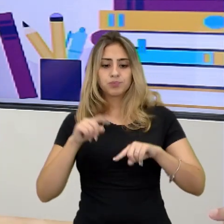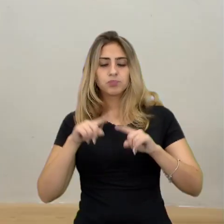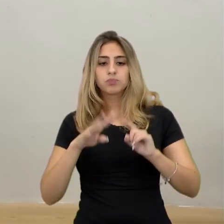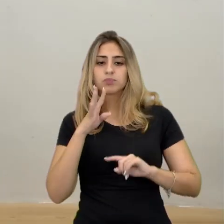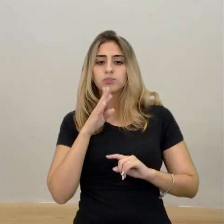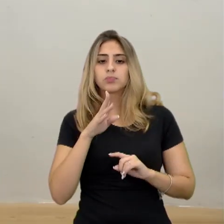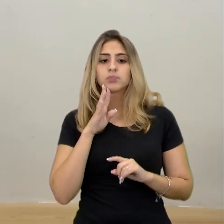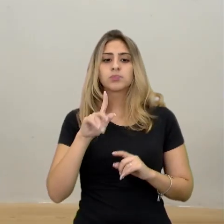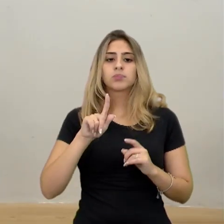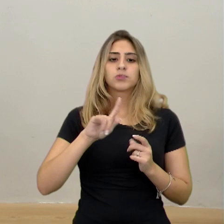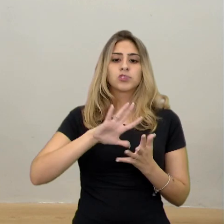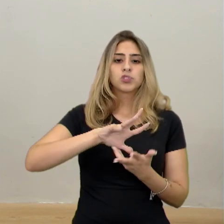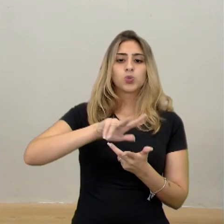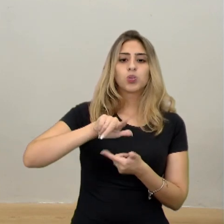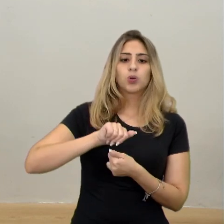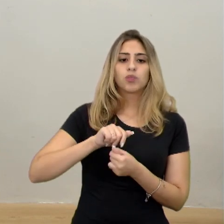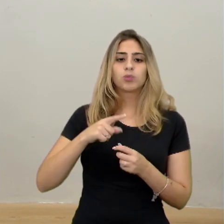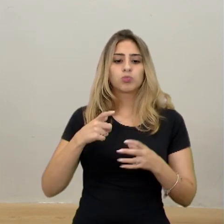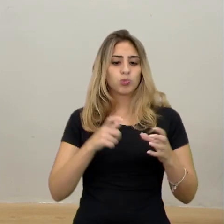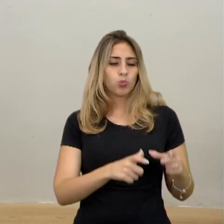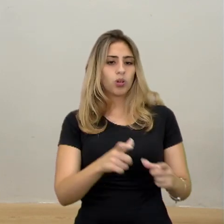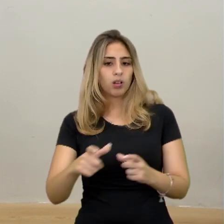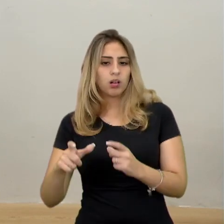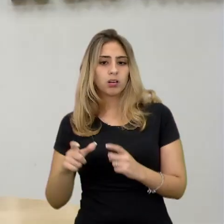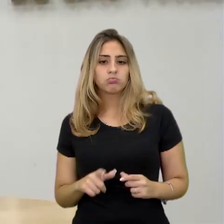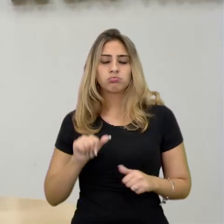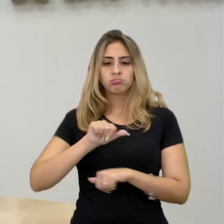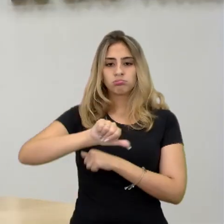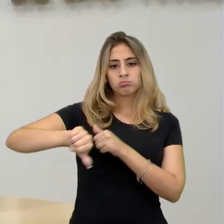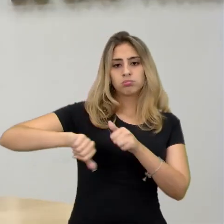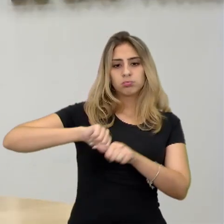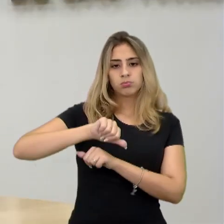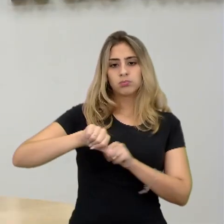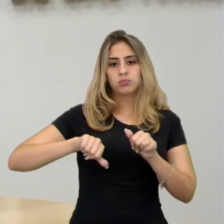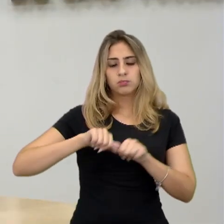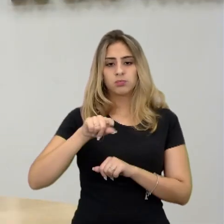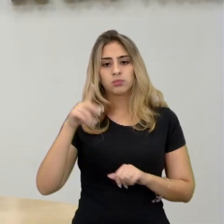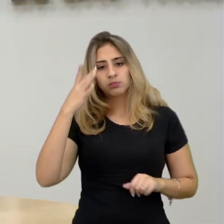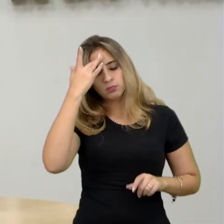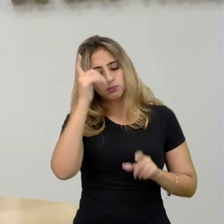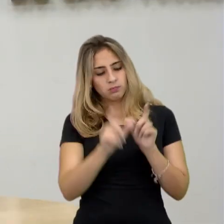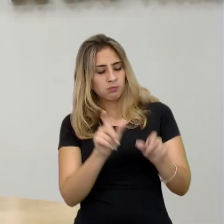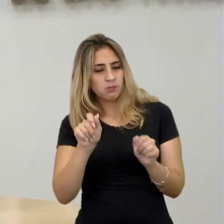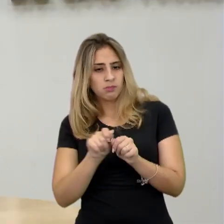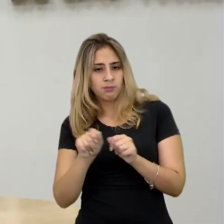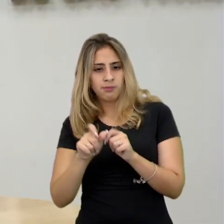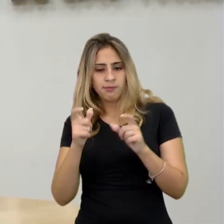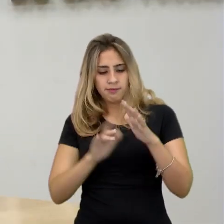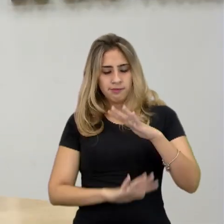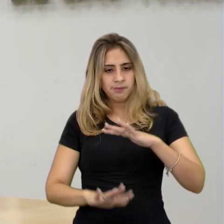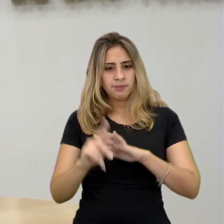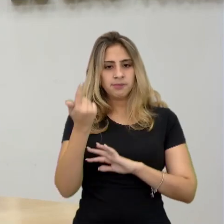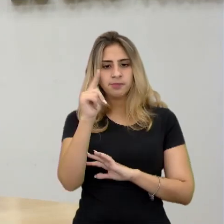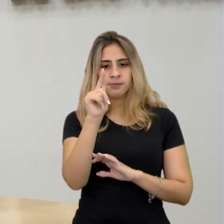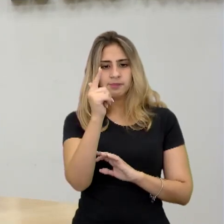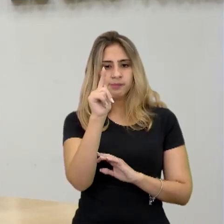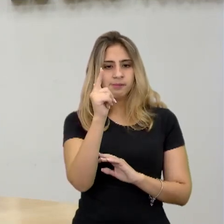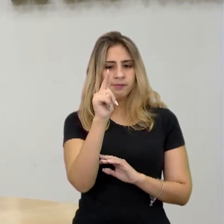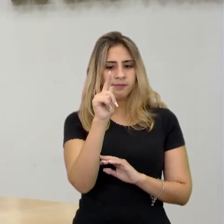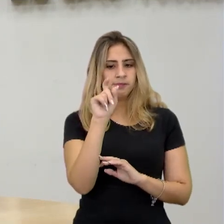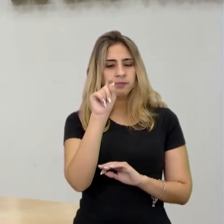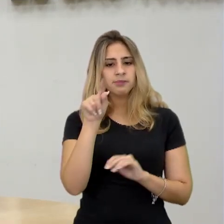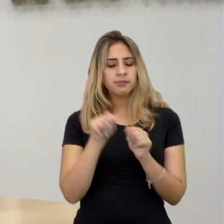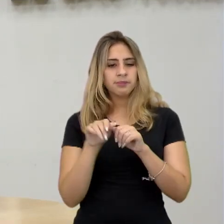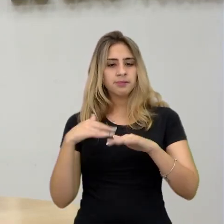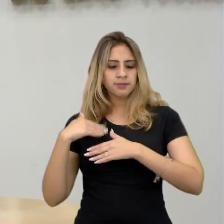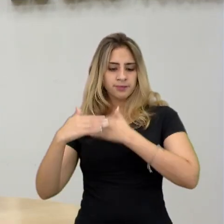espaço geográfico, território. As transformações que os seres humanos fazem no espaço geográfico e o que isso